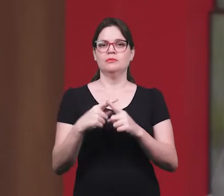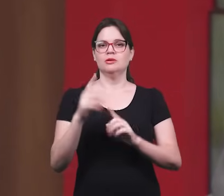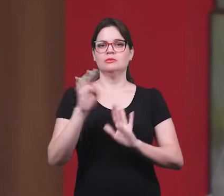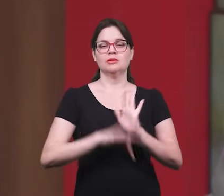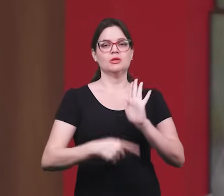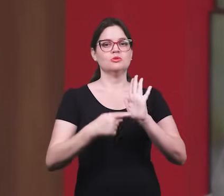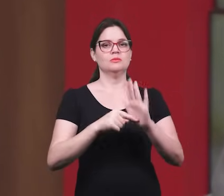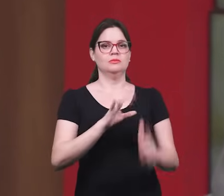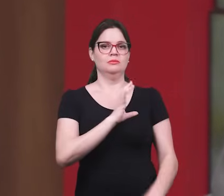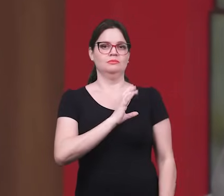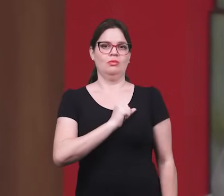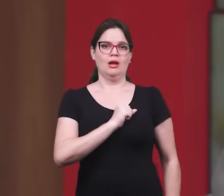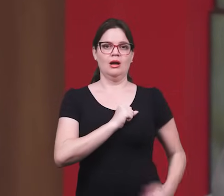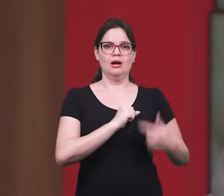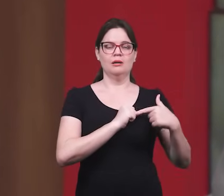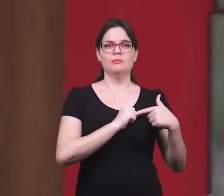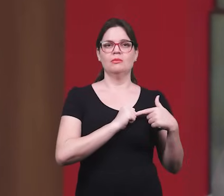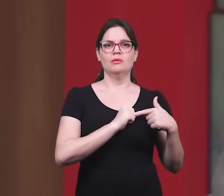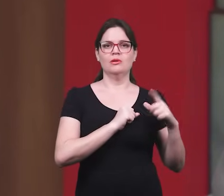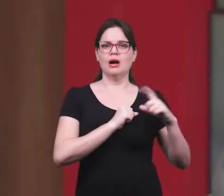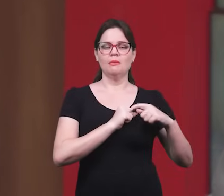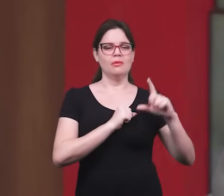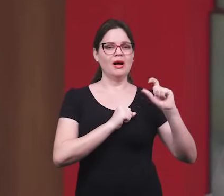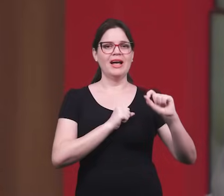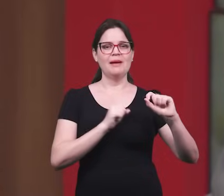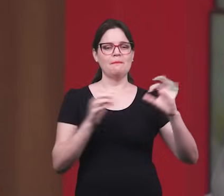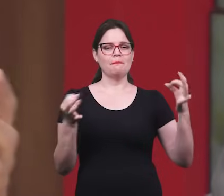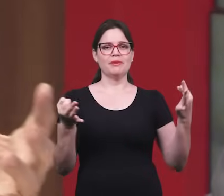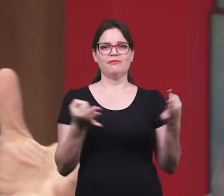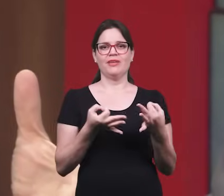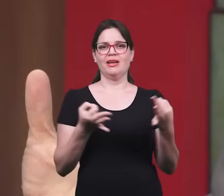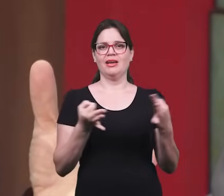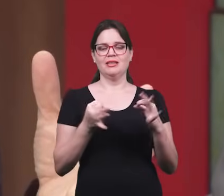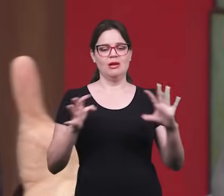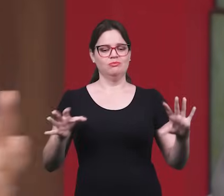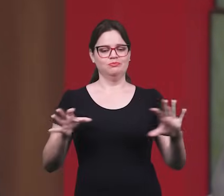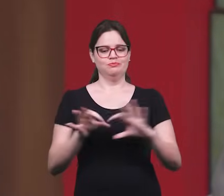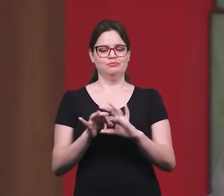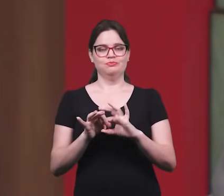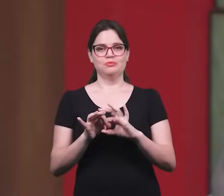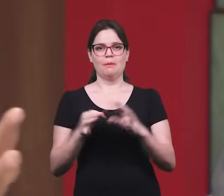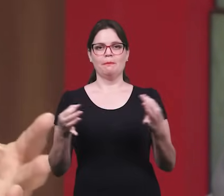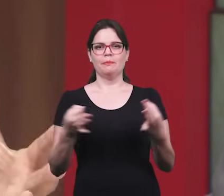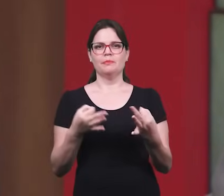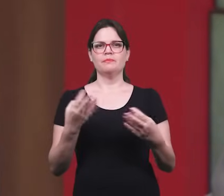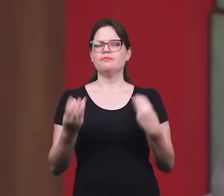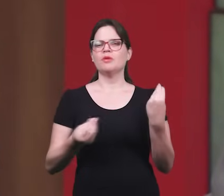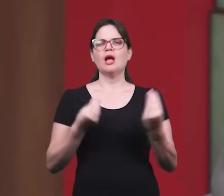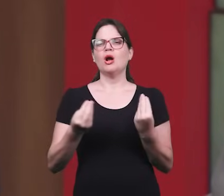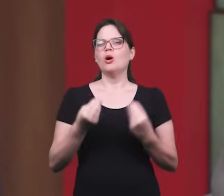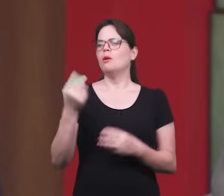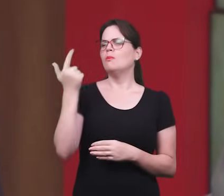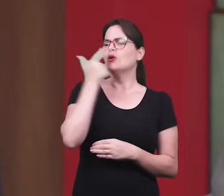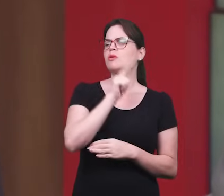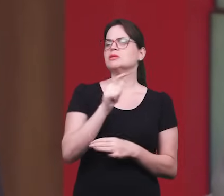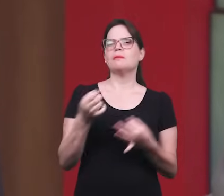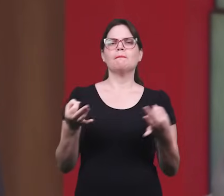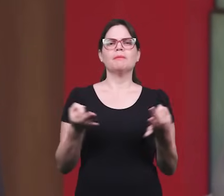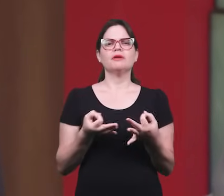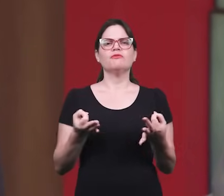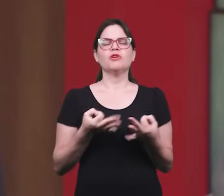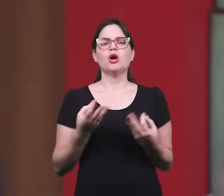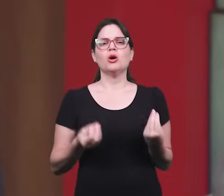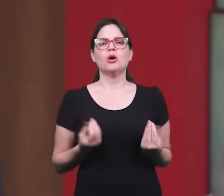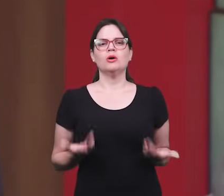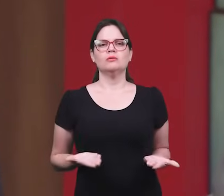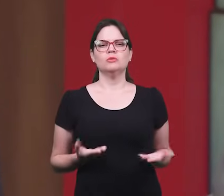Ele diz que ele é o vínculo da perfeição é uma palavra se a gente fala assim como que alguma coisa pode alcançar a perfeição o